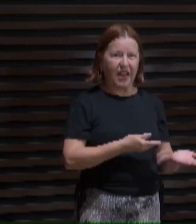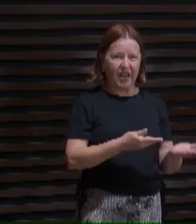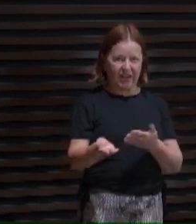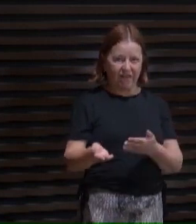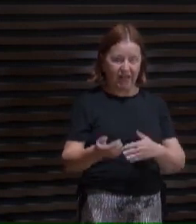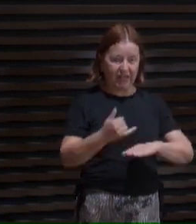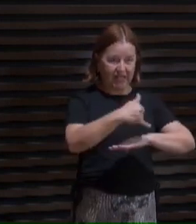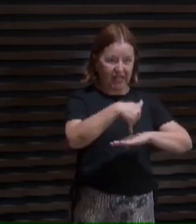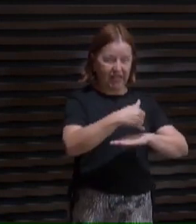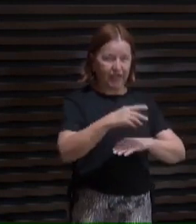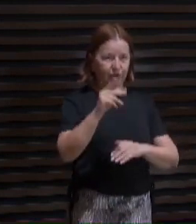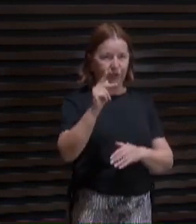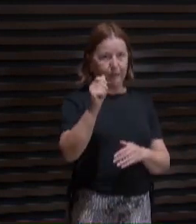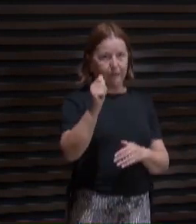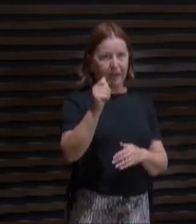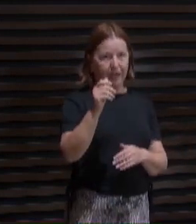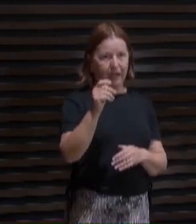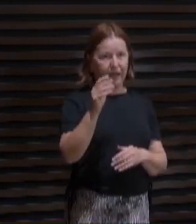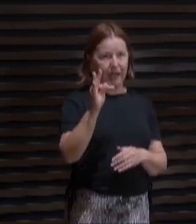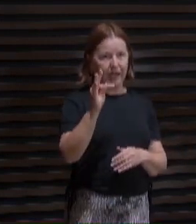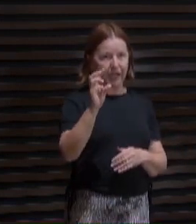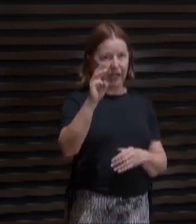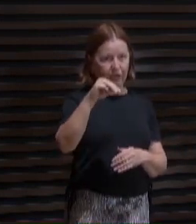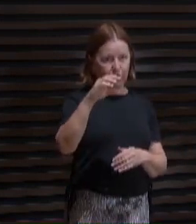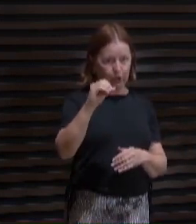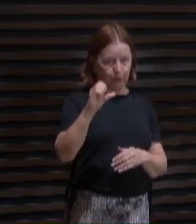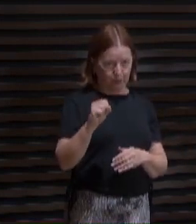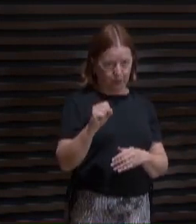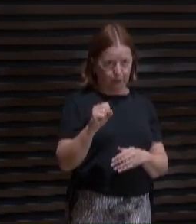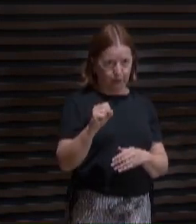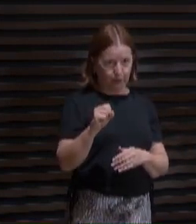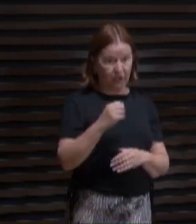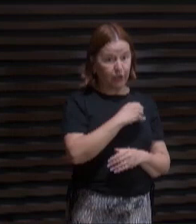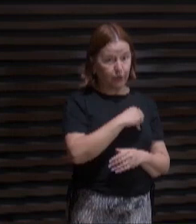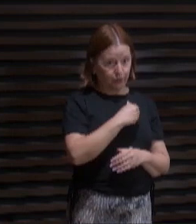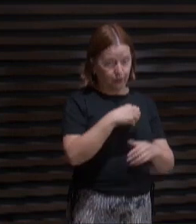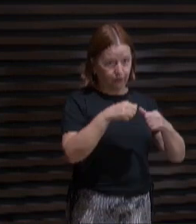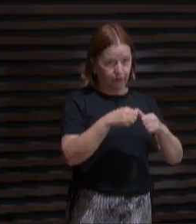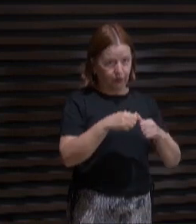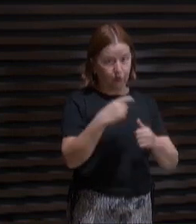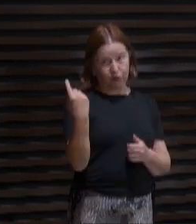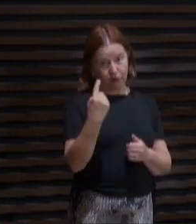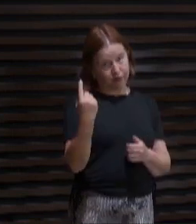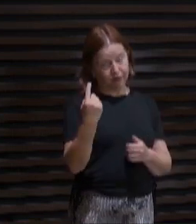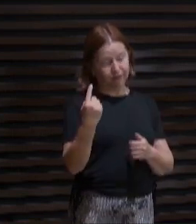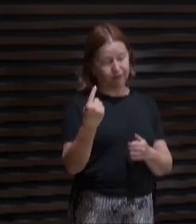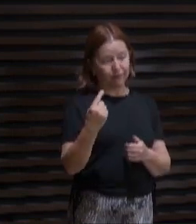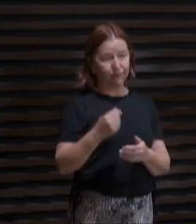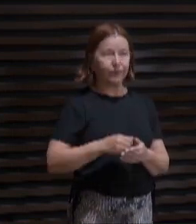com ninguém. E teria sido este exílio de João em